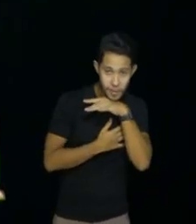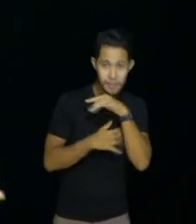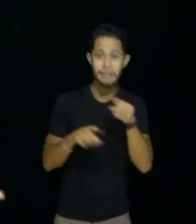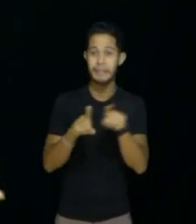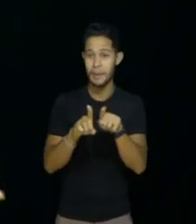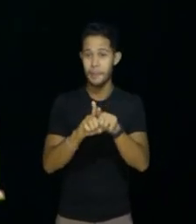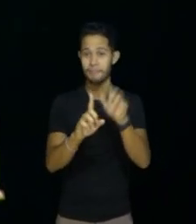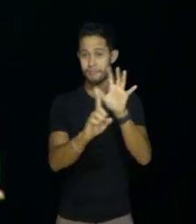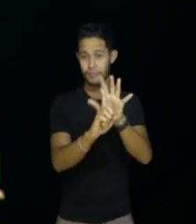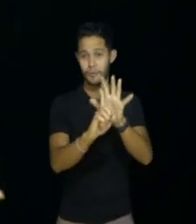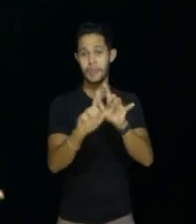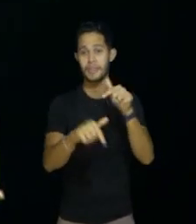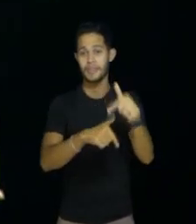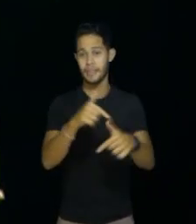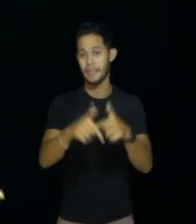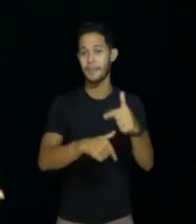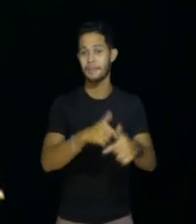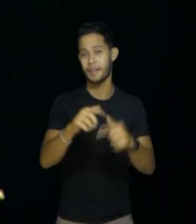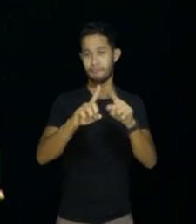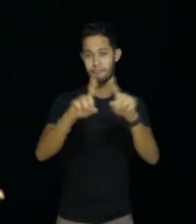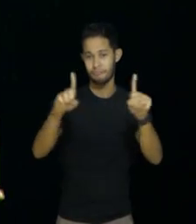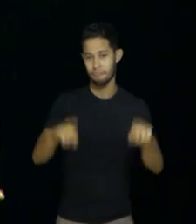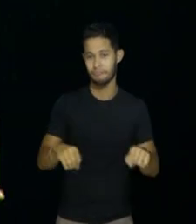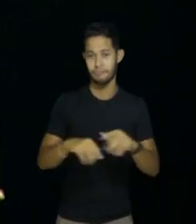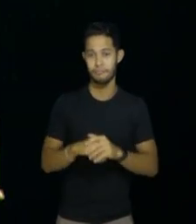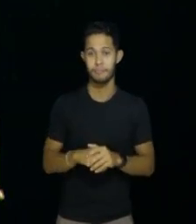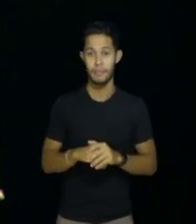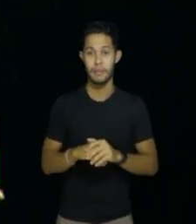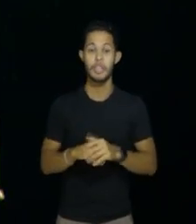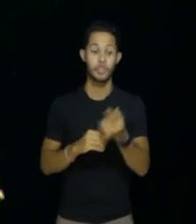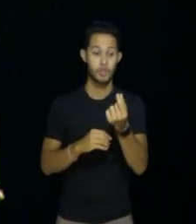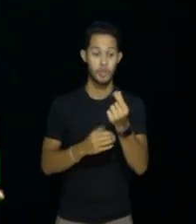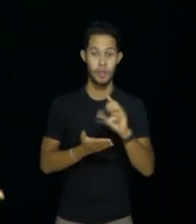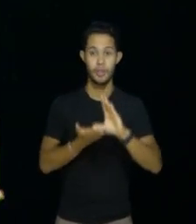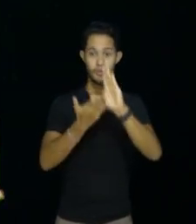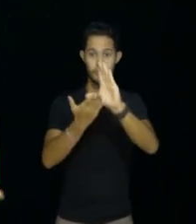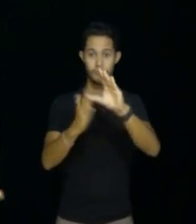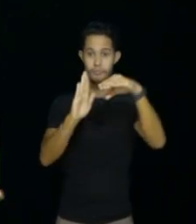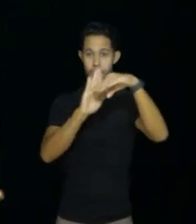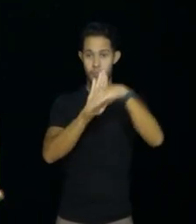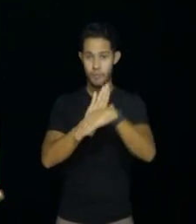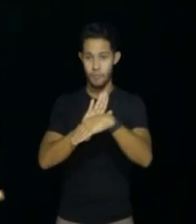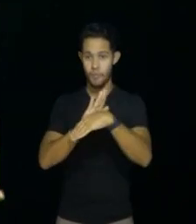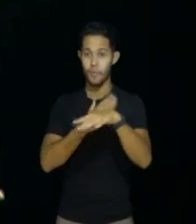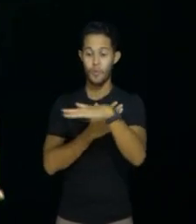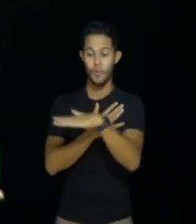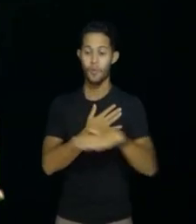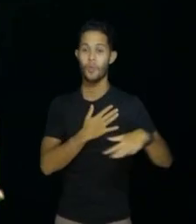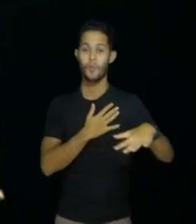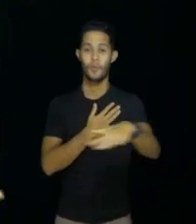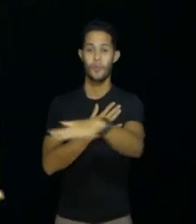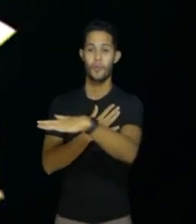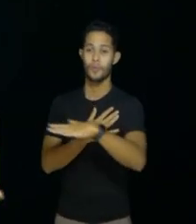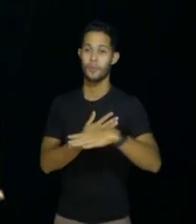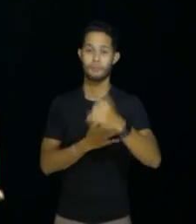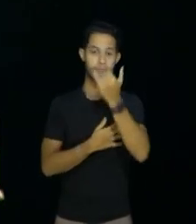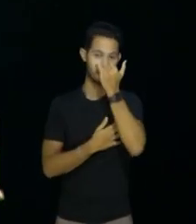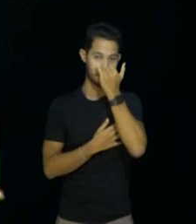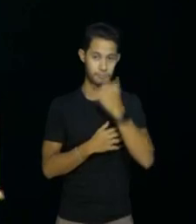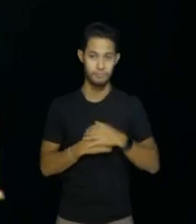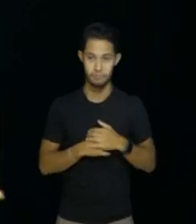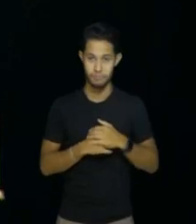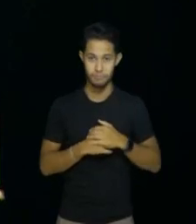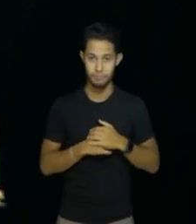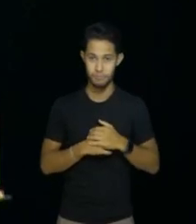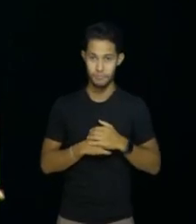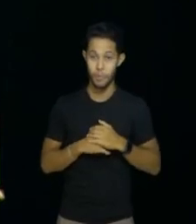tem queda e a arrecadação despenca. Todos saem perdendo. Seria isso, senhor